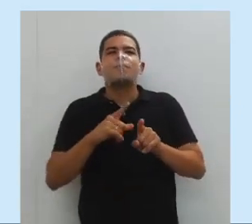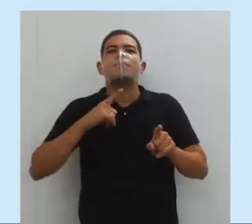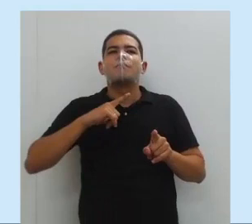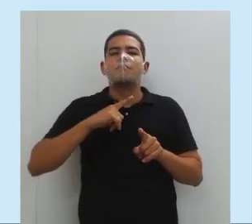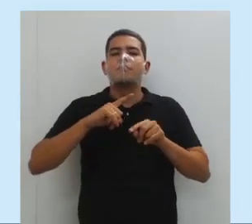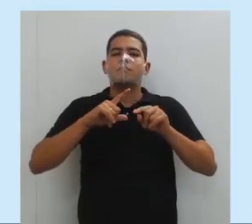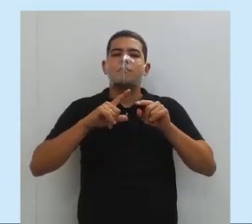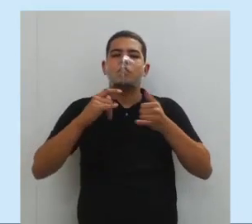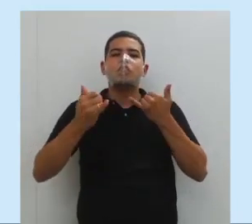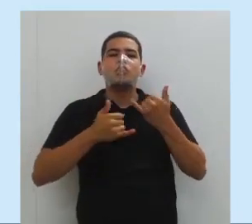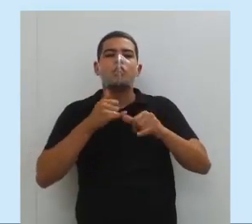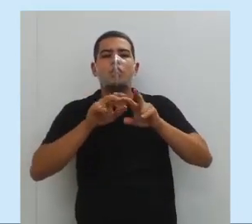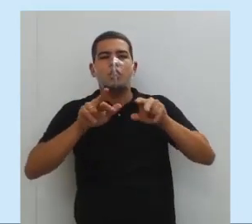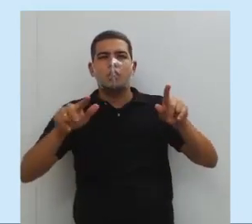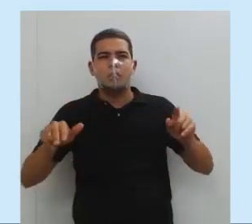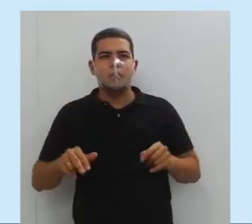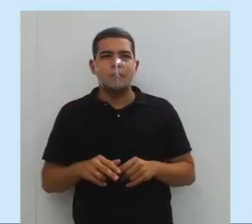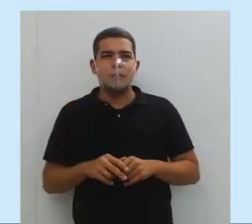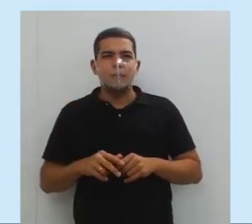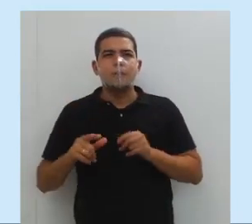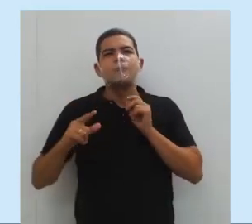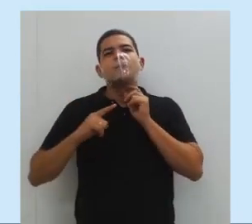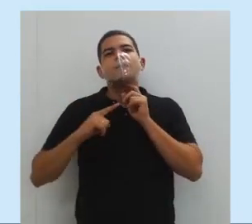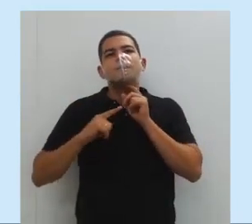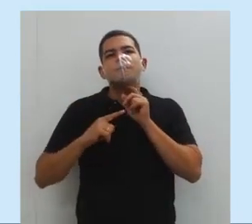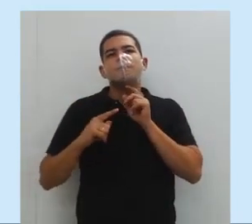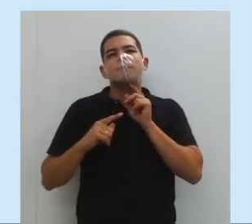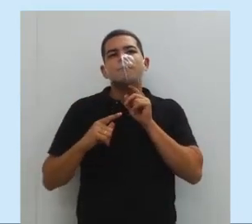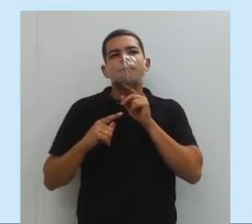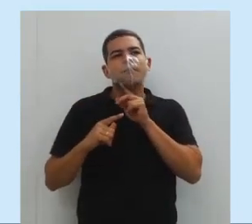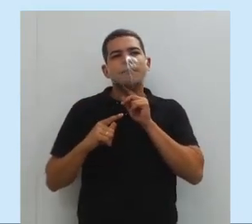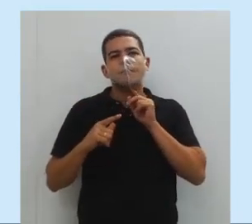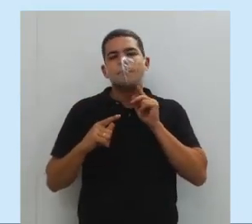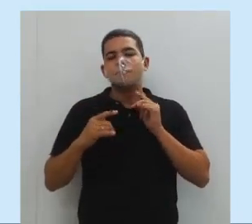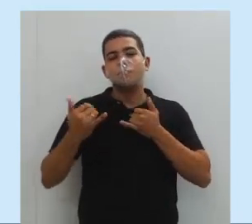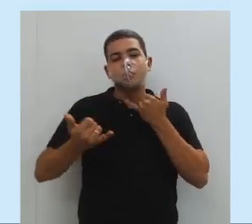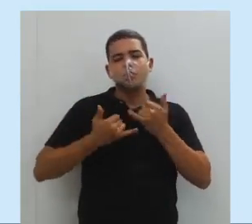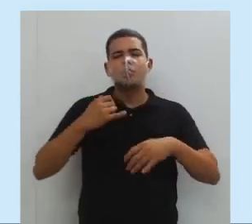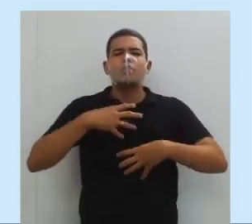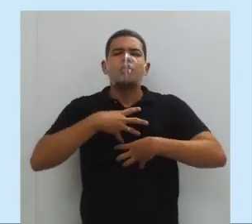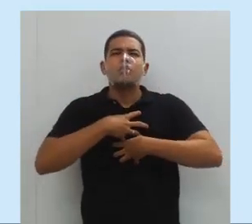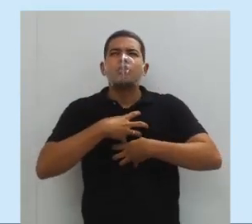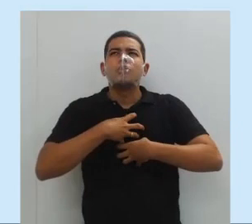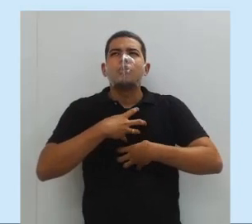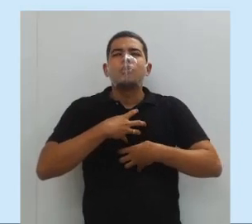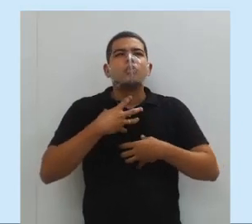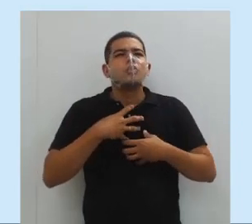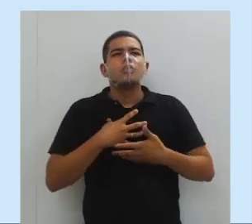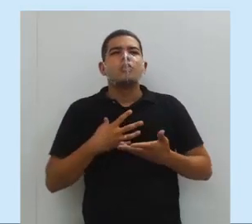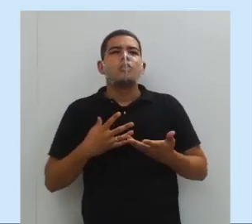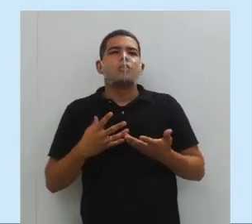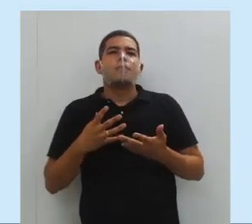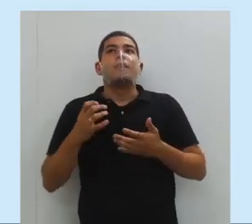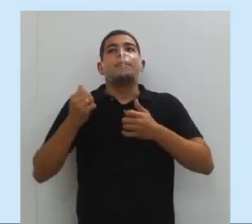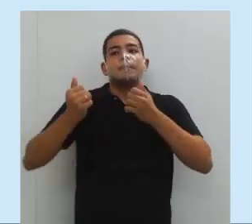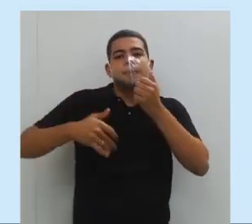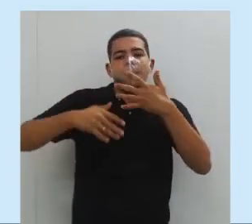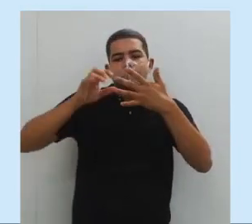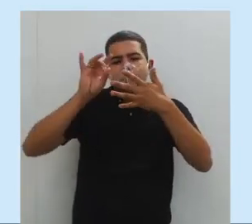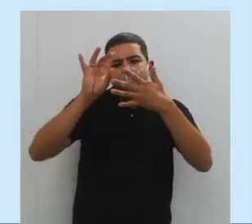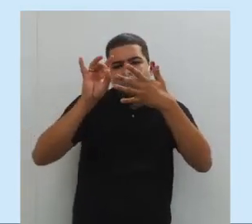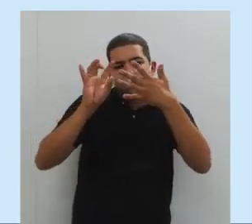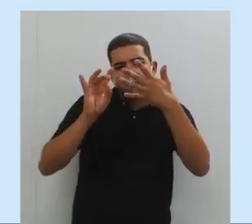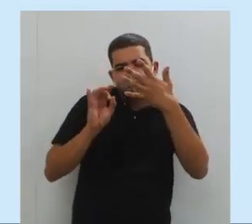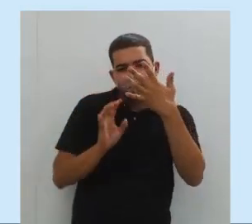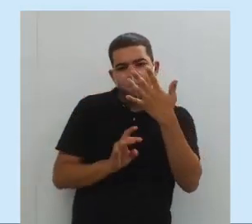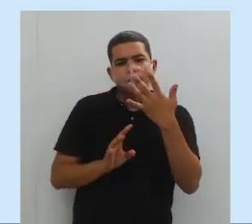falamos de tipos de jogos, apresentamos os jogos sensoriais bem rapidinho, né? A gente não apresentou explicando